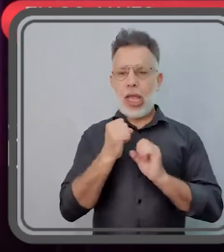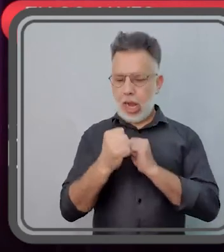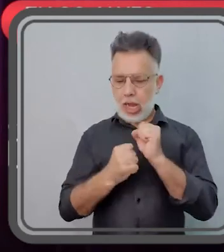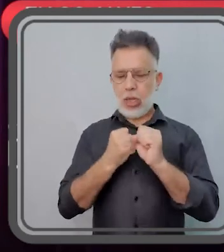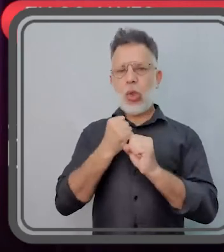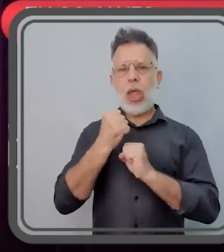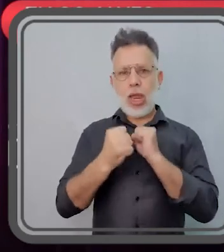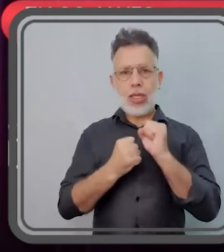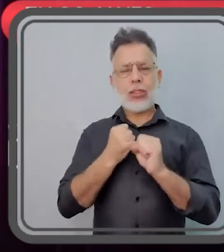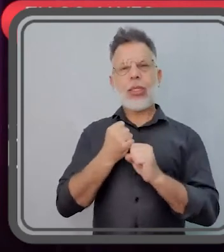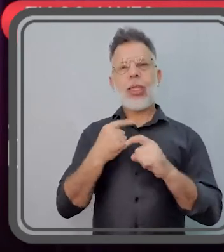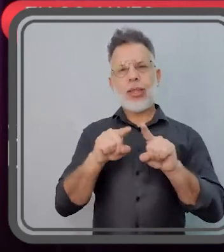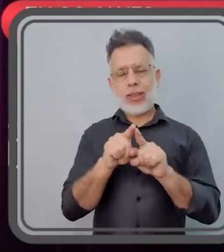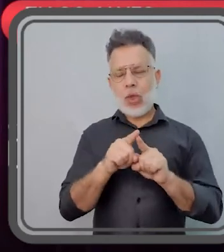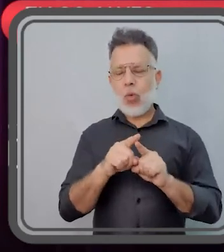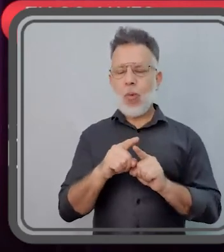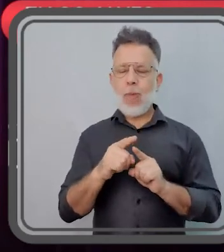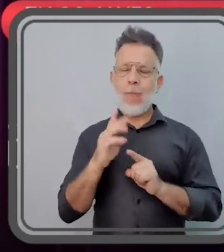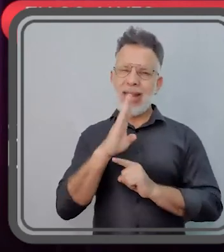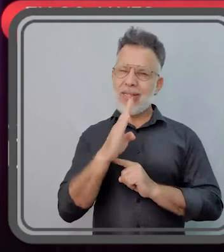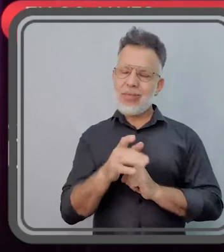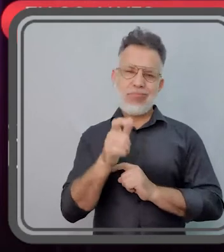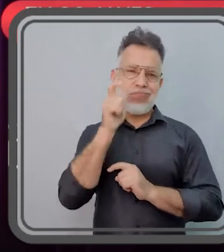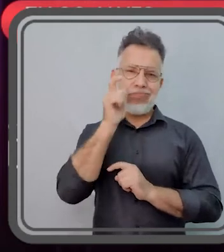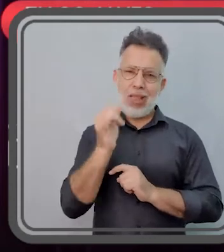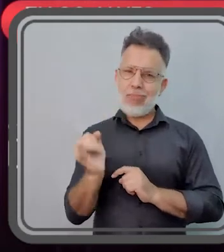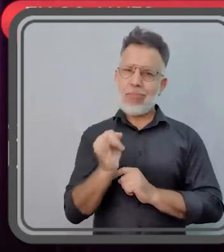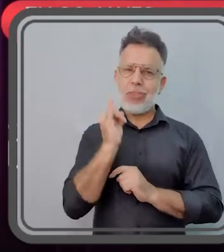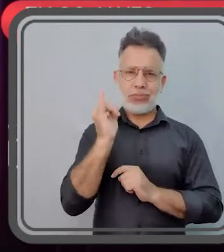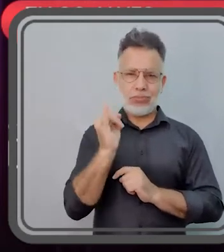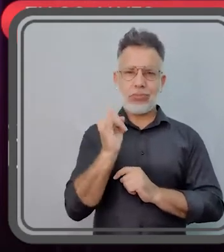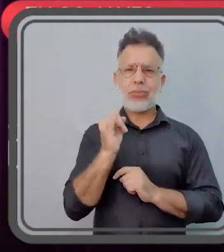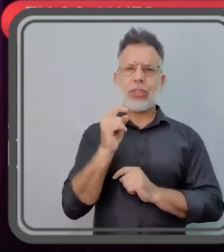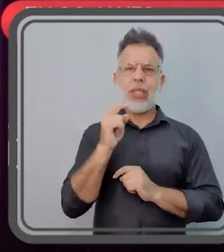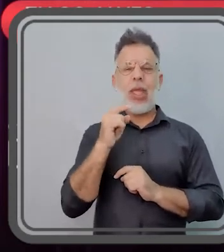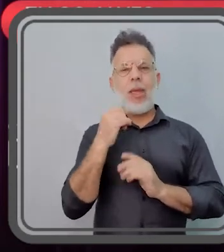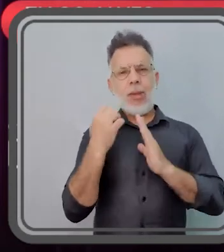muito relevante, como eu falei, de nossa estratégia do TCS,